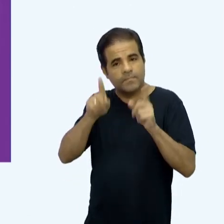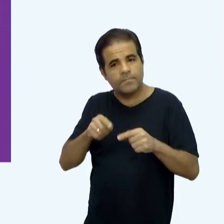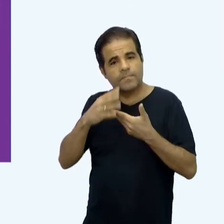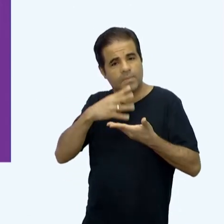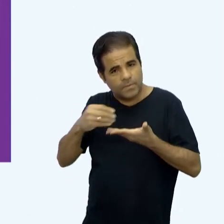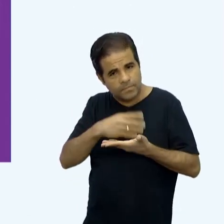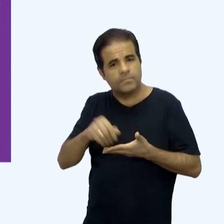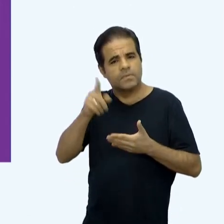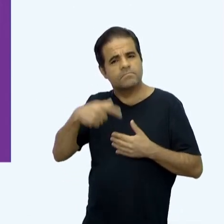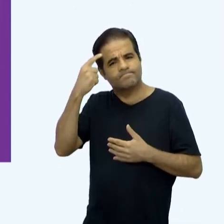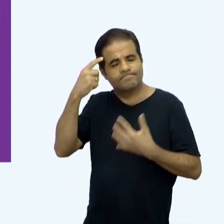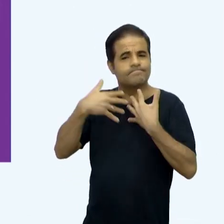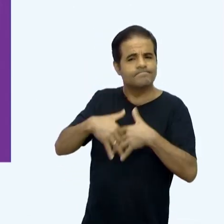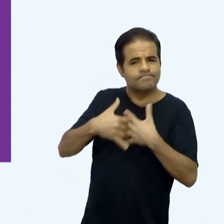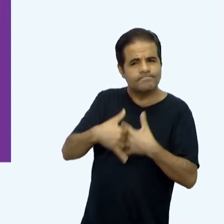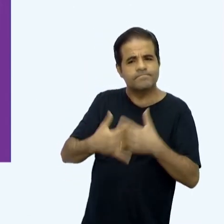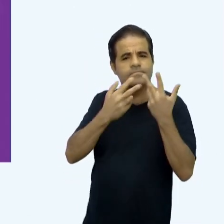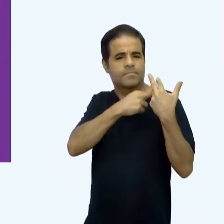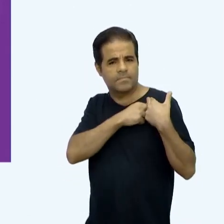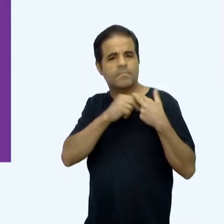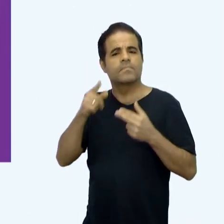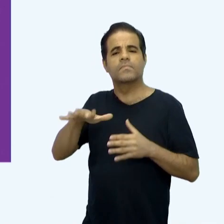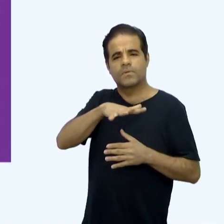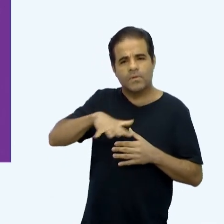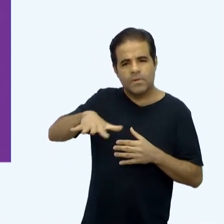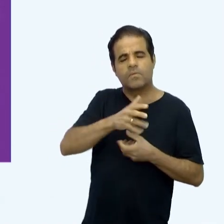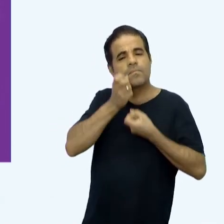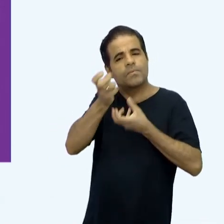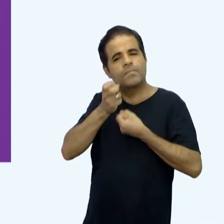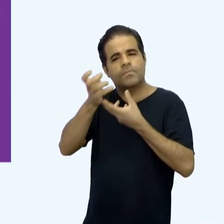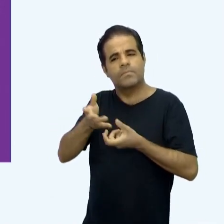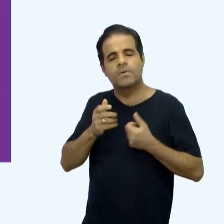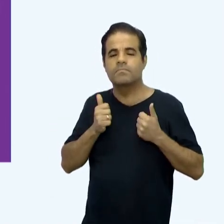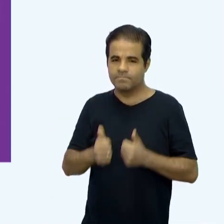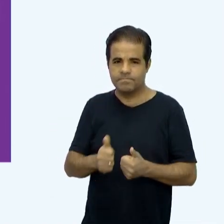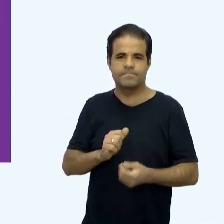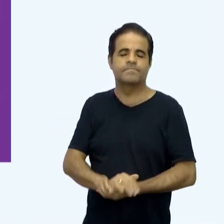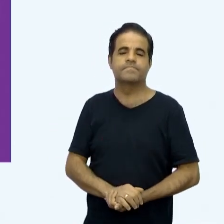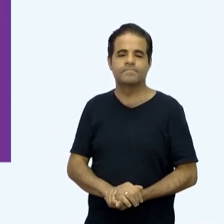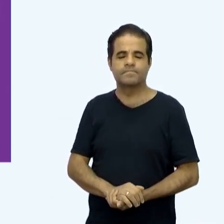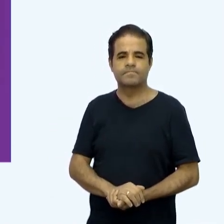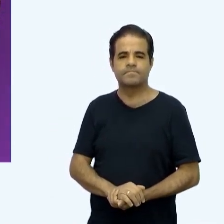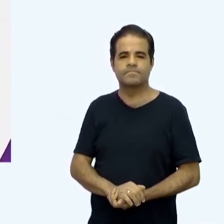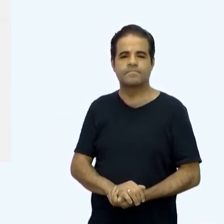seja consciente do seu papel nesse universo de informações.